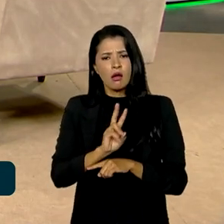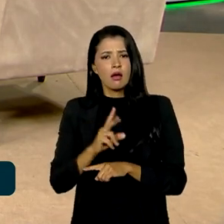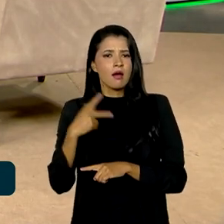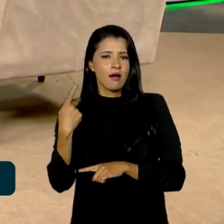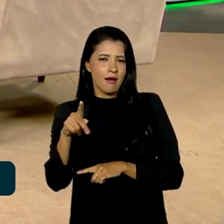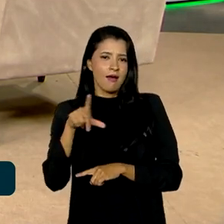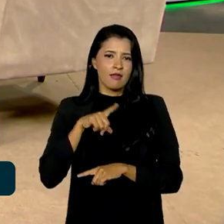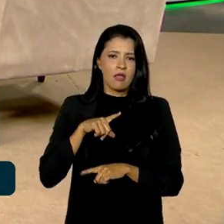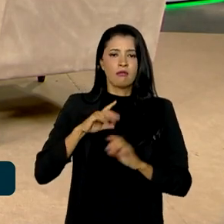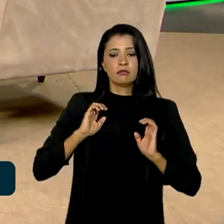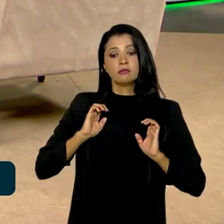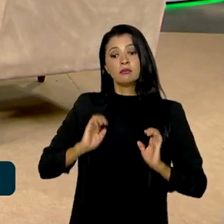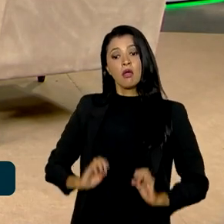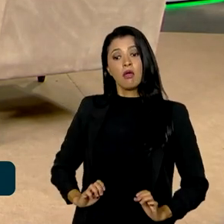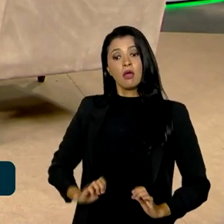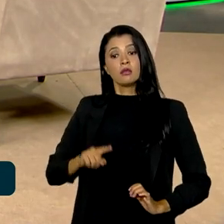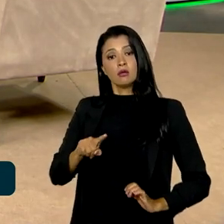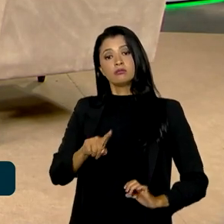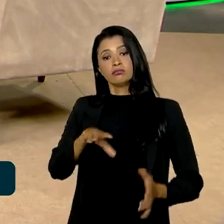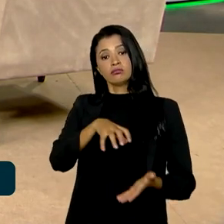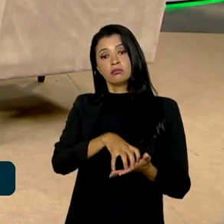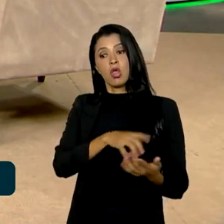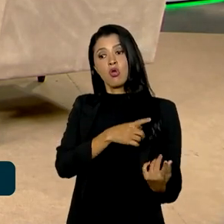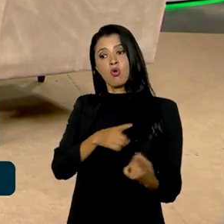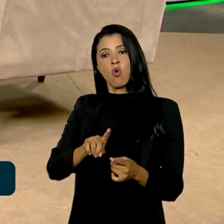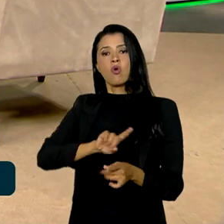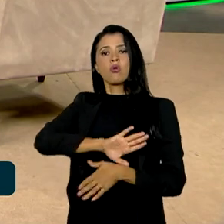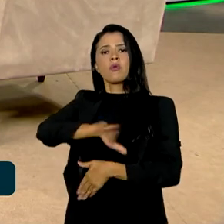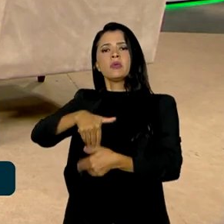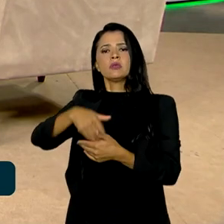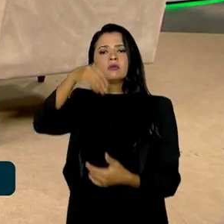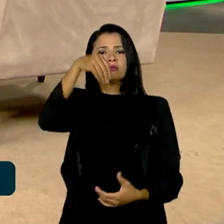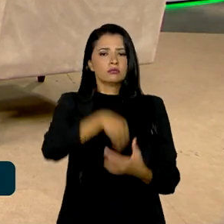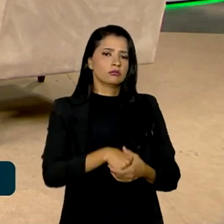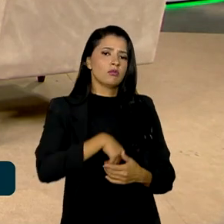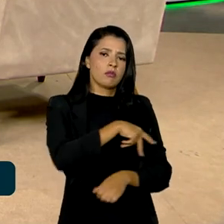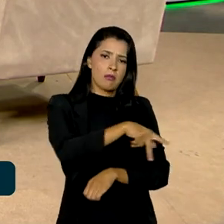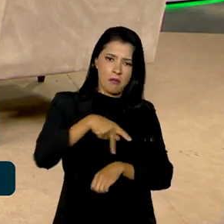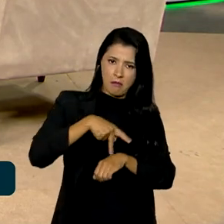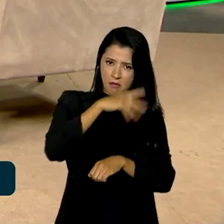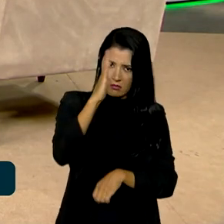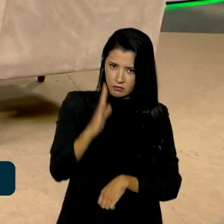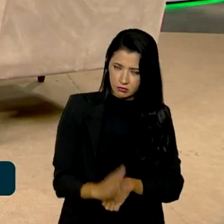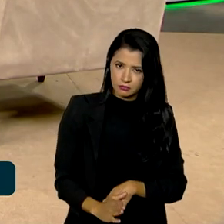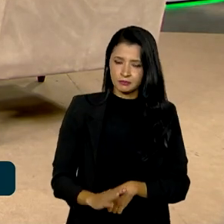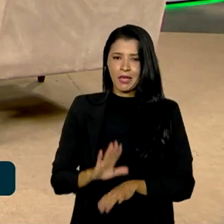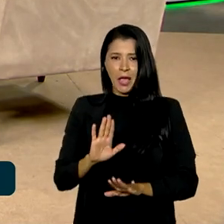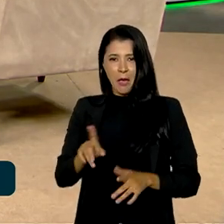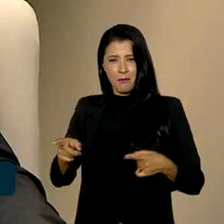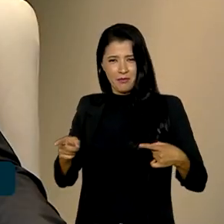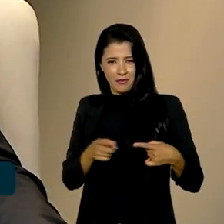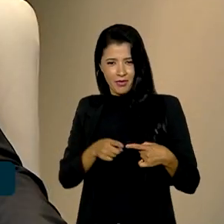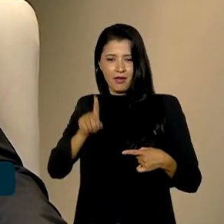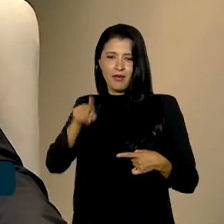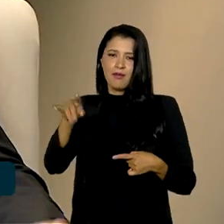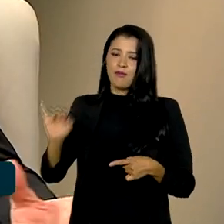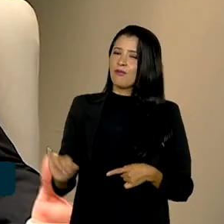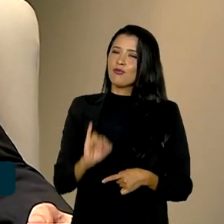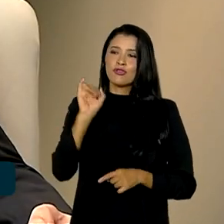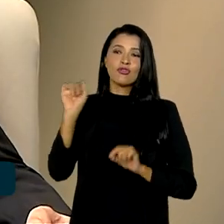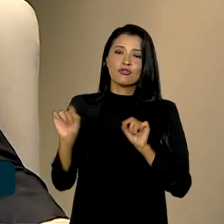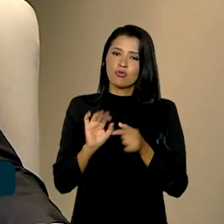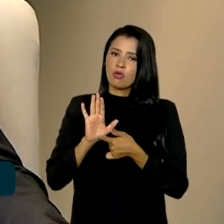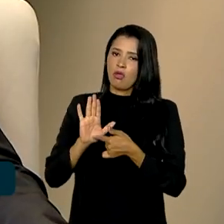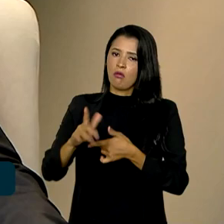da ética, um órgão anticorrupção no nosso país? Primeiro lugar, eu acho que é importante frisar o papel